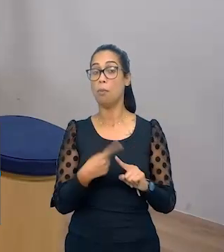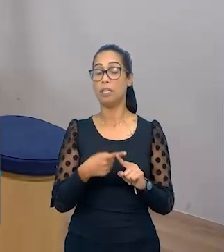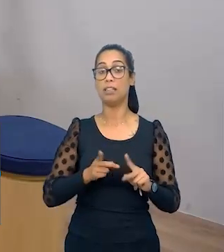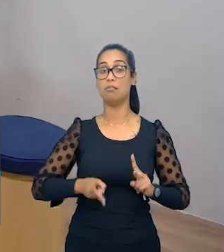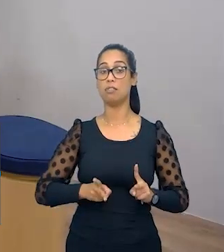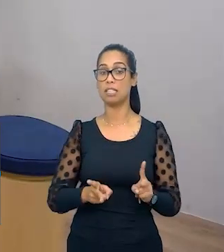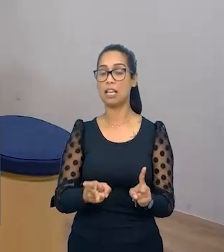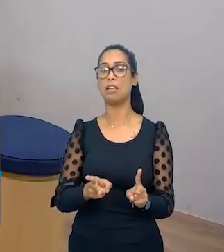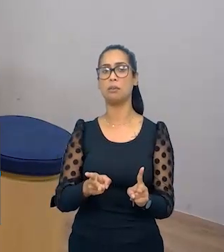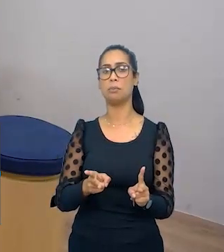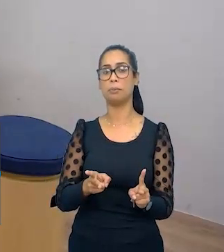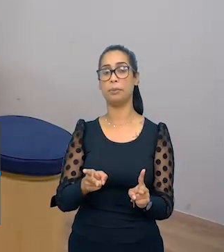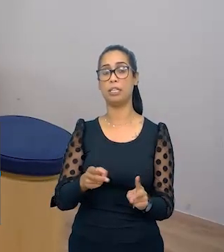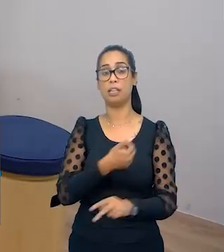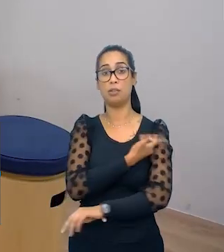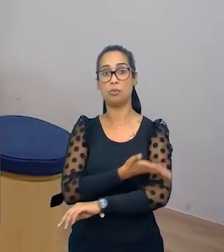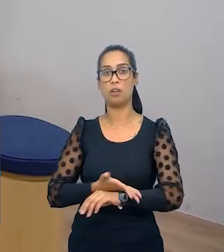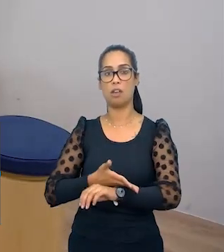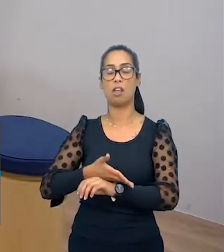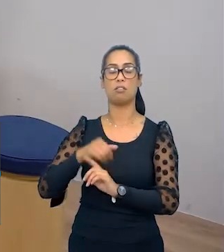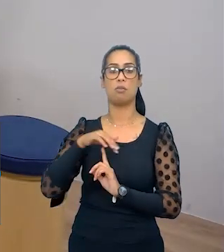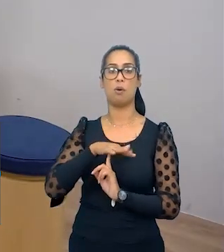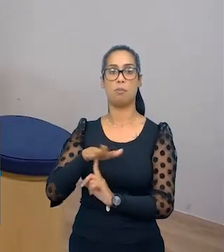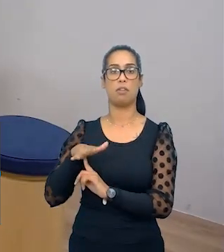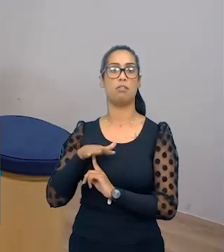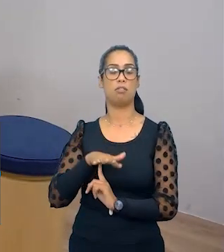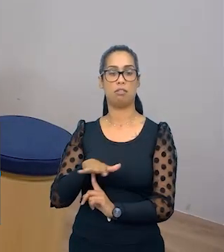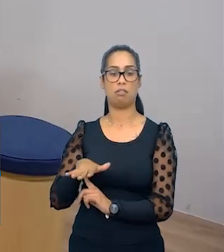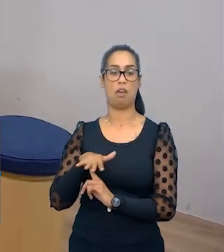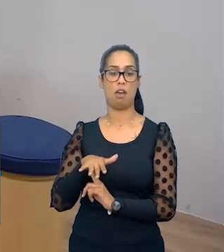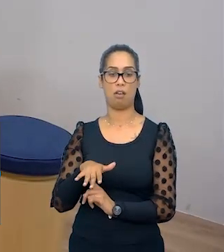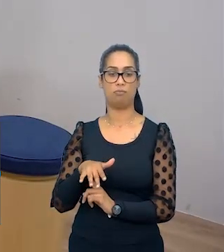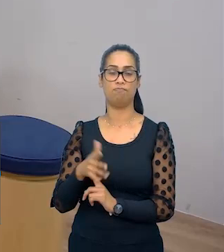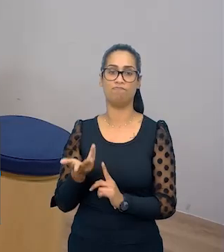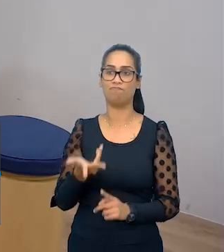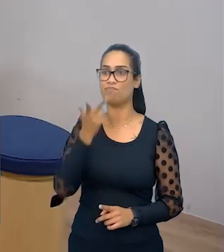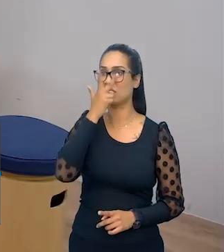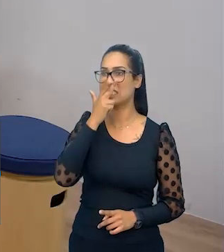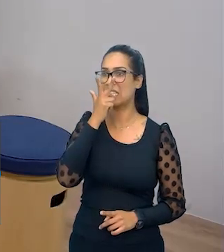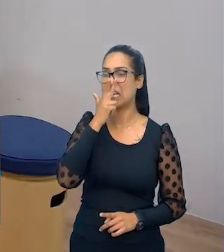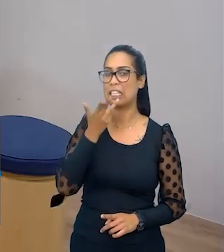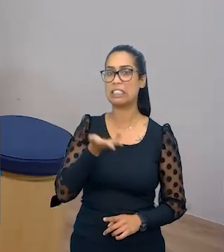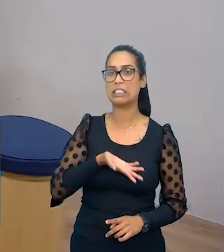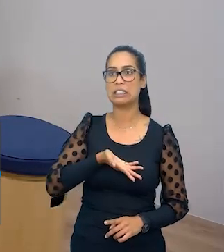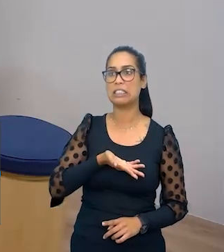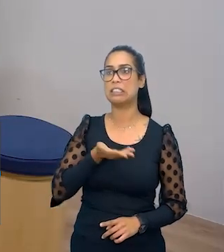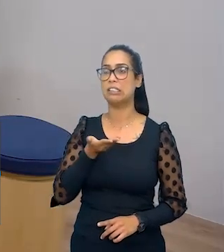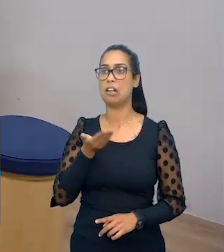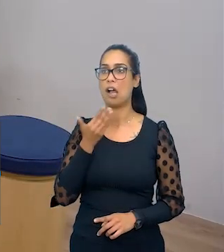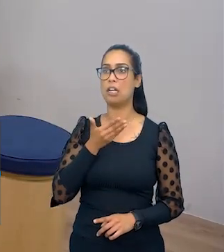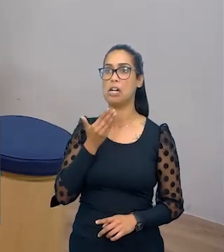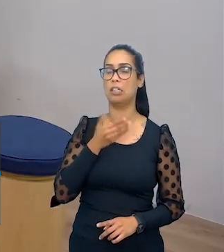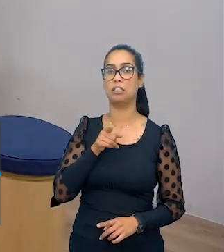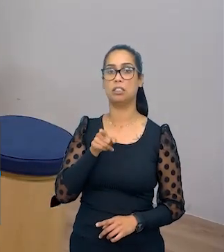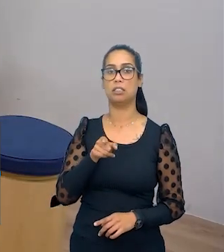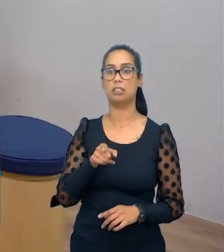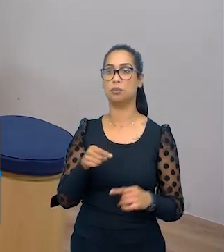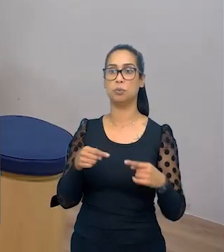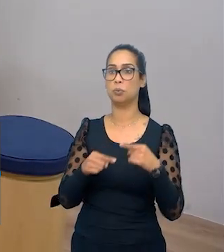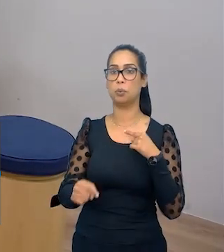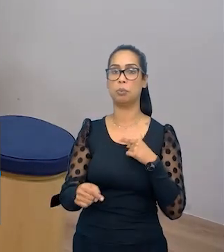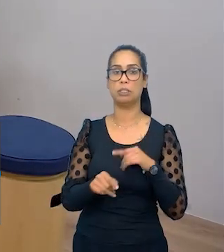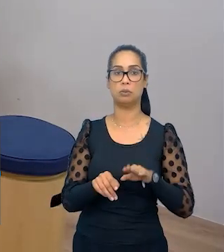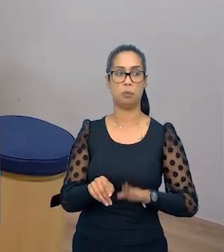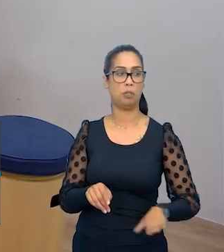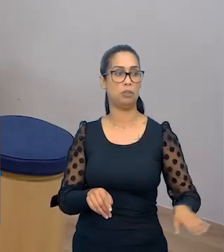muito trabalhada na parte da educação infantil. E quando vai chegando ali para o final dos anos, dos anos